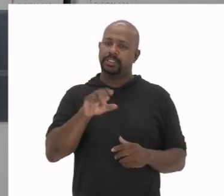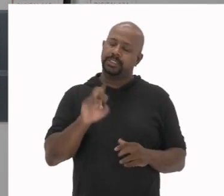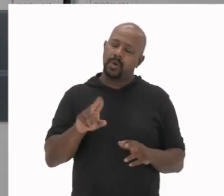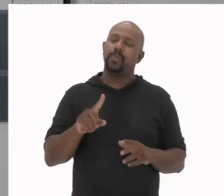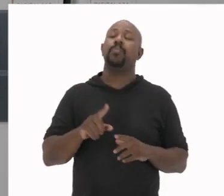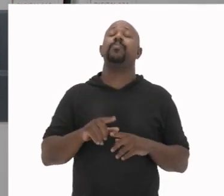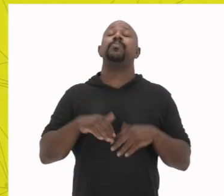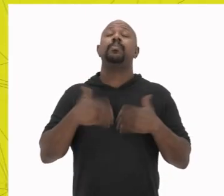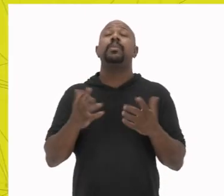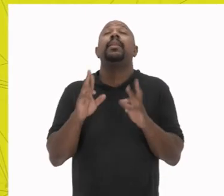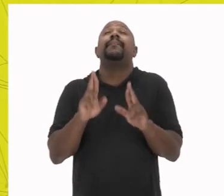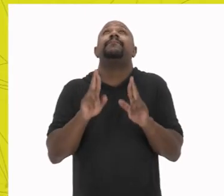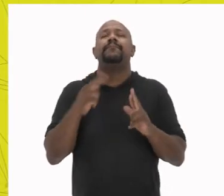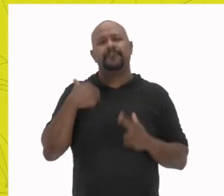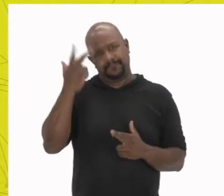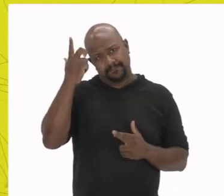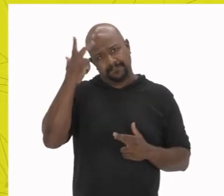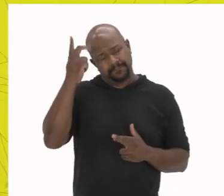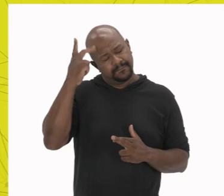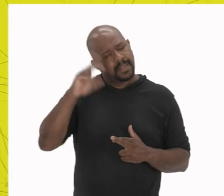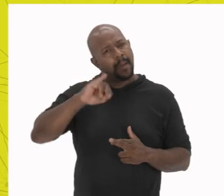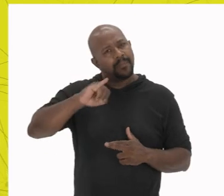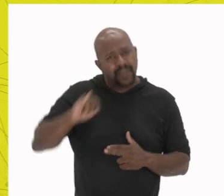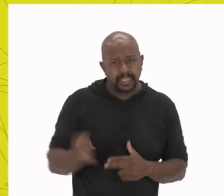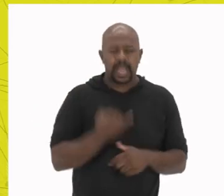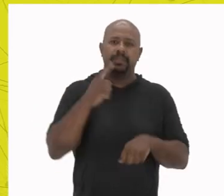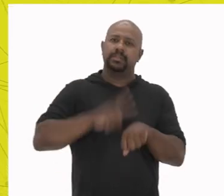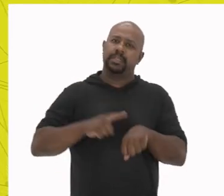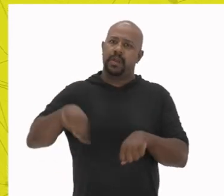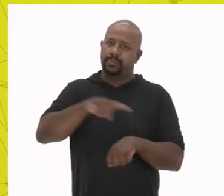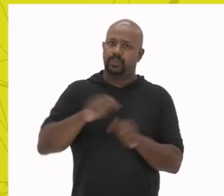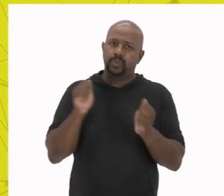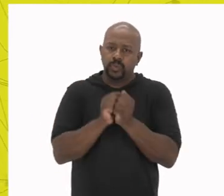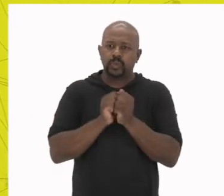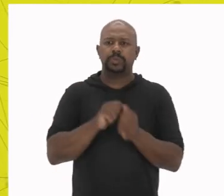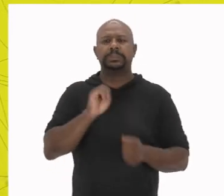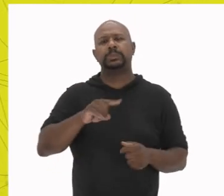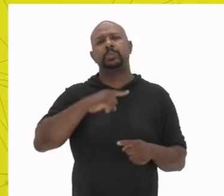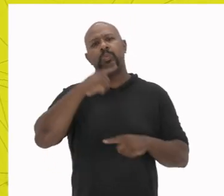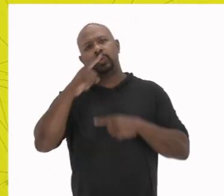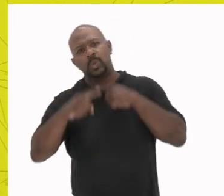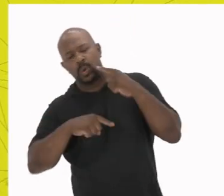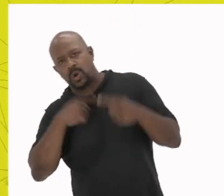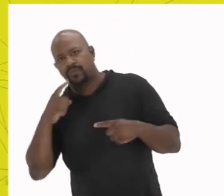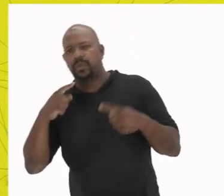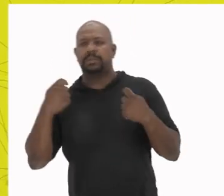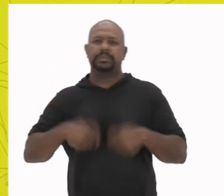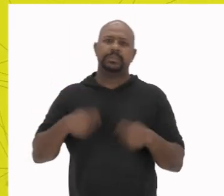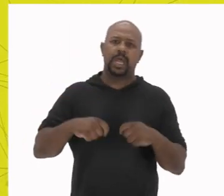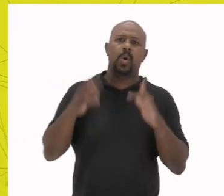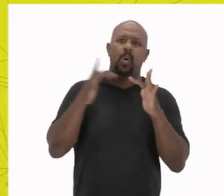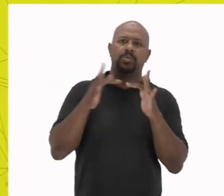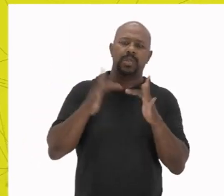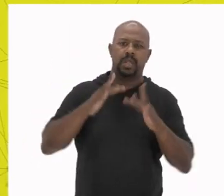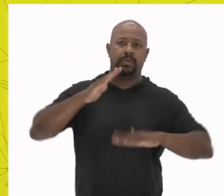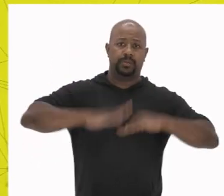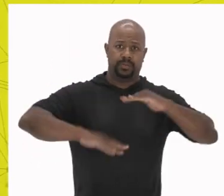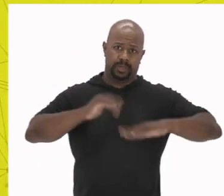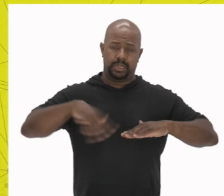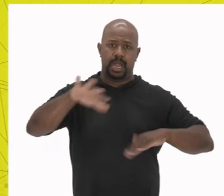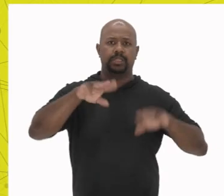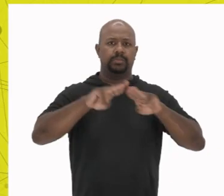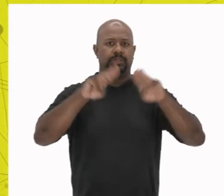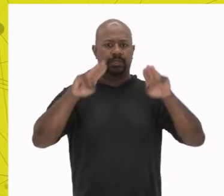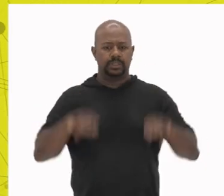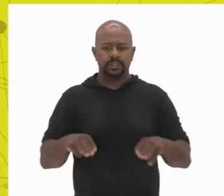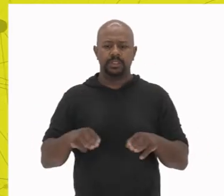No cenário de fundo amarelo. Espero que vocês tenham aproveitado nosso tempo juntos. Caso tenham dúvidas ou necessitem de contatos com